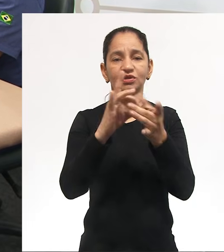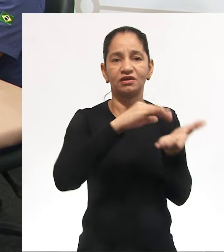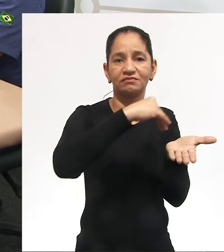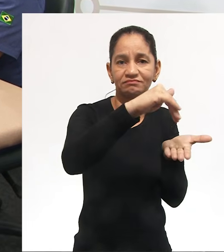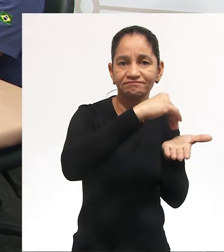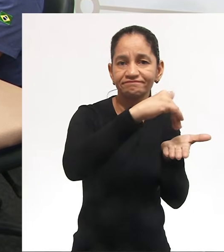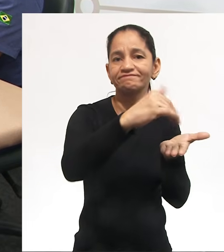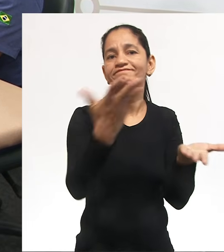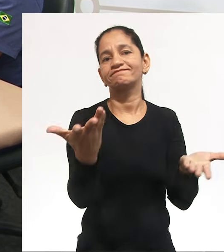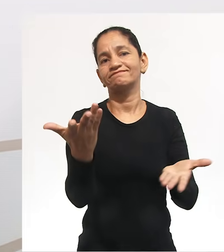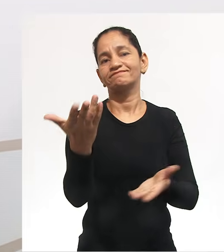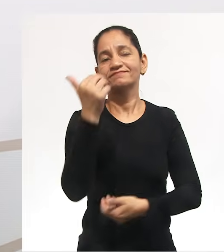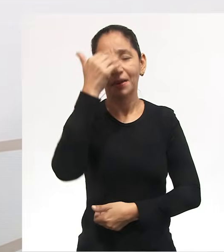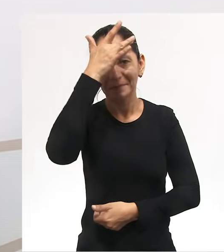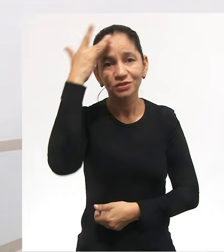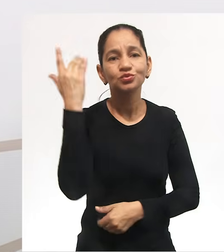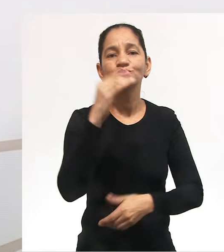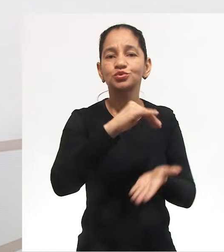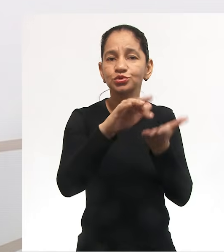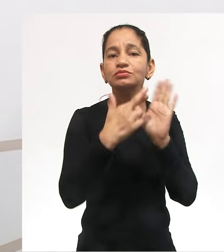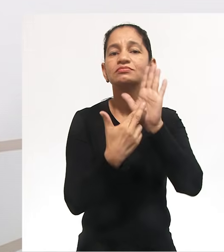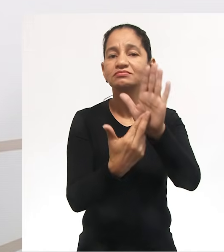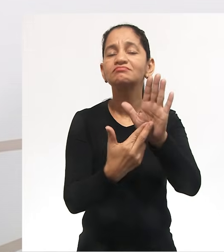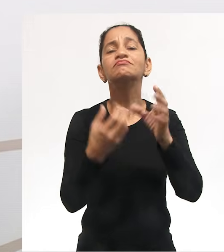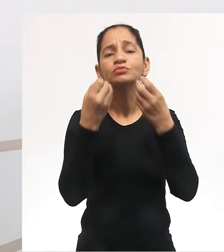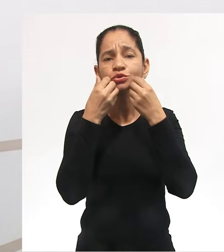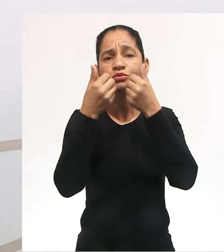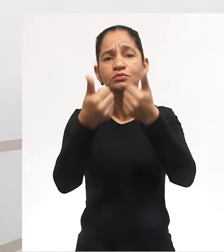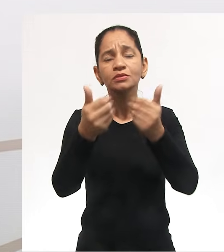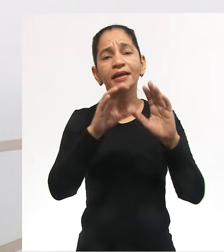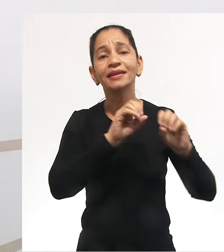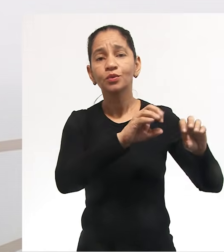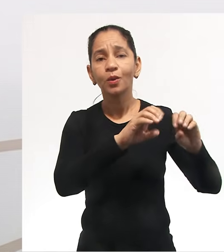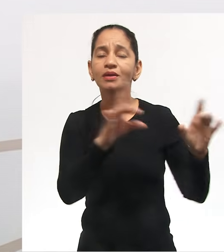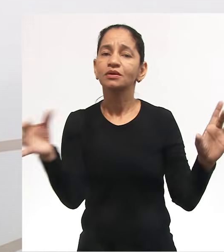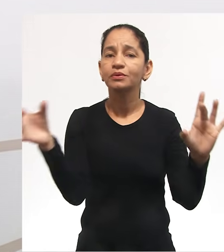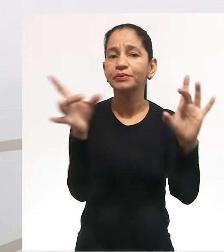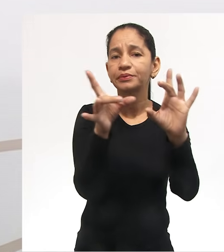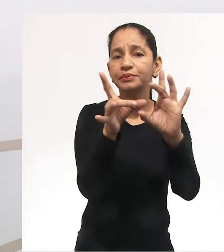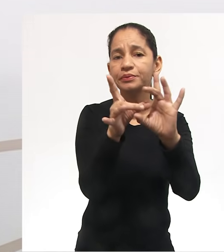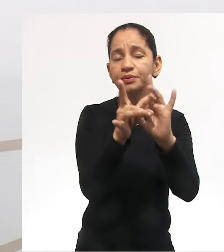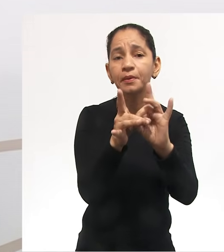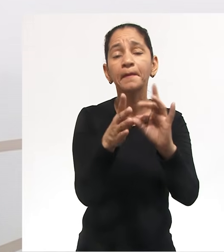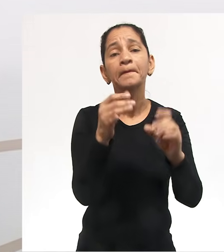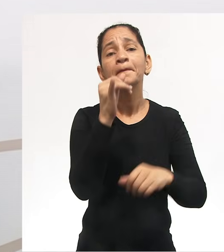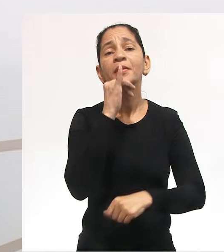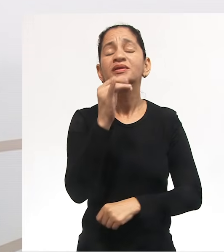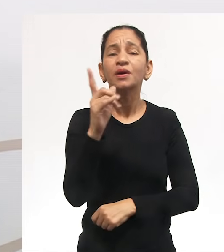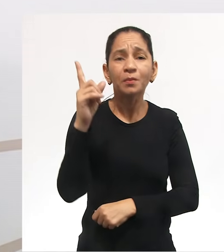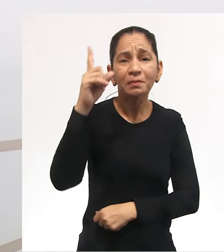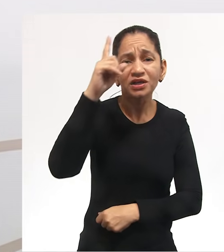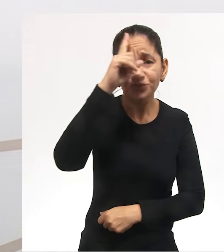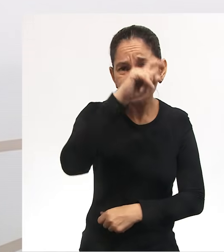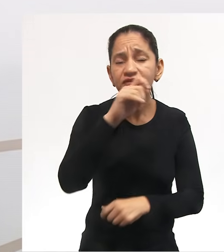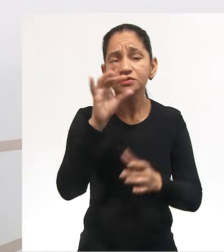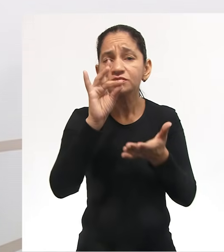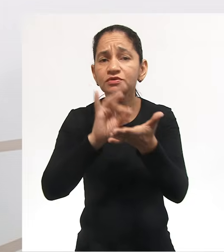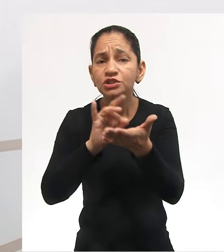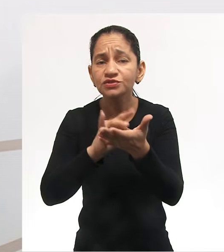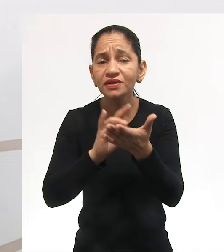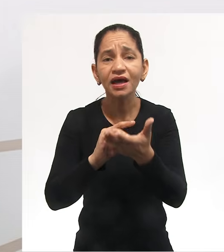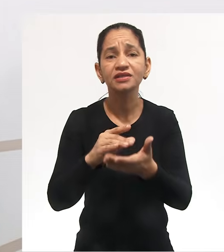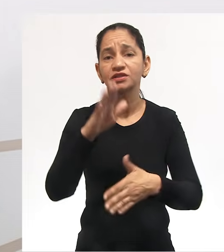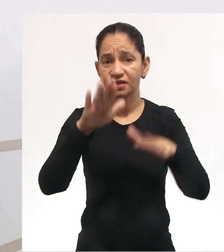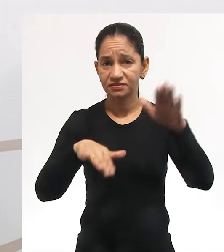da direção, da secretaria de educação, né, de todo mundo. Então, assim, não foi tão difícil. O